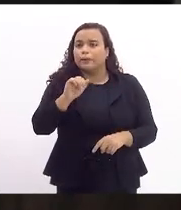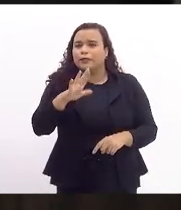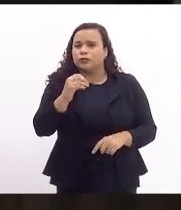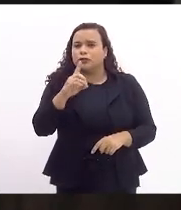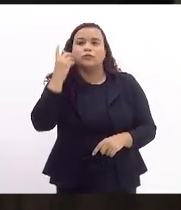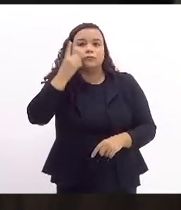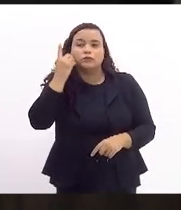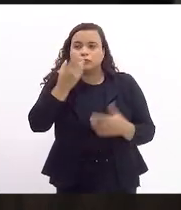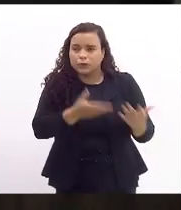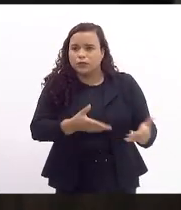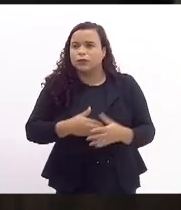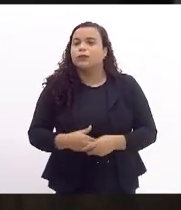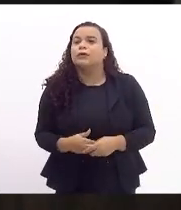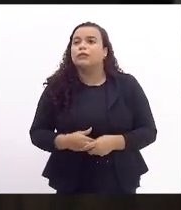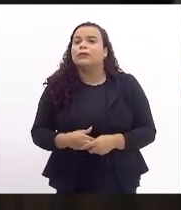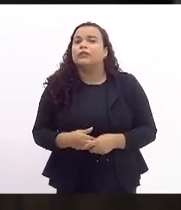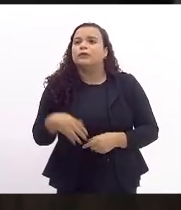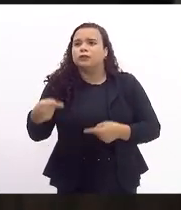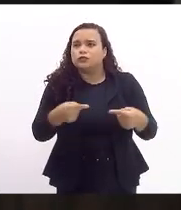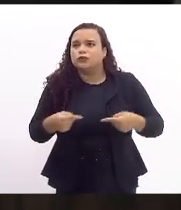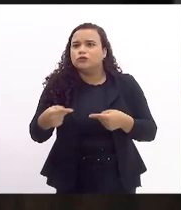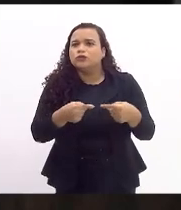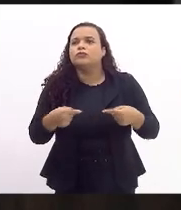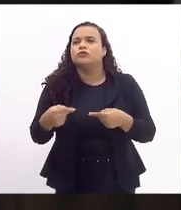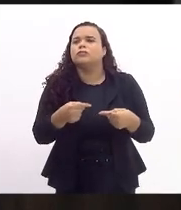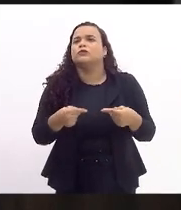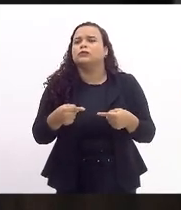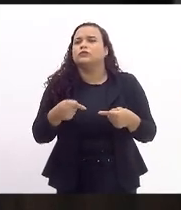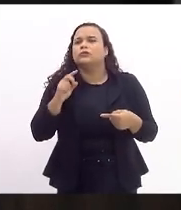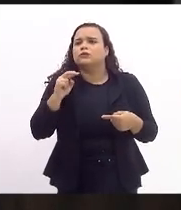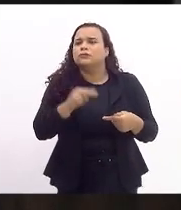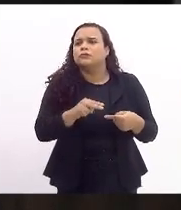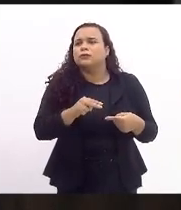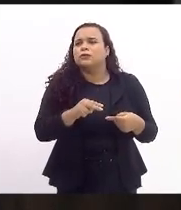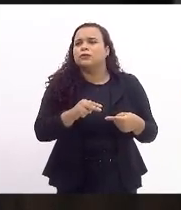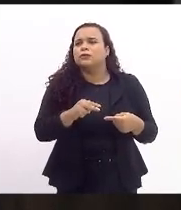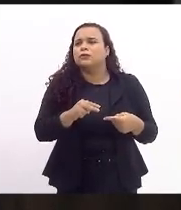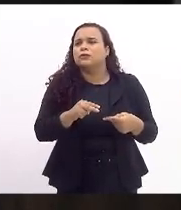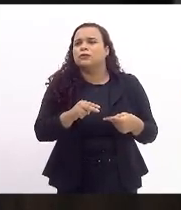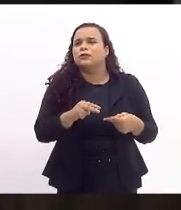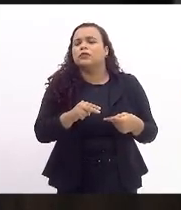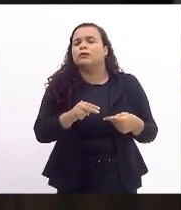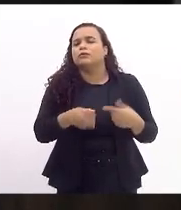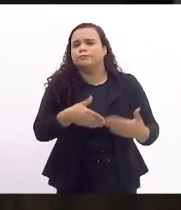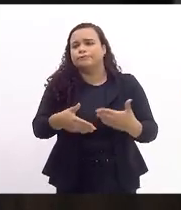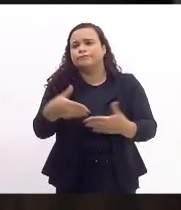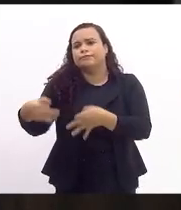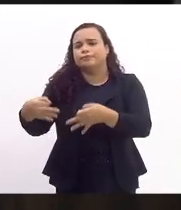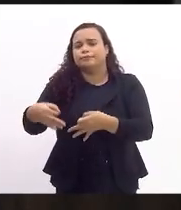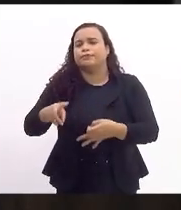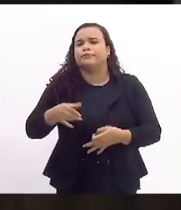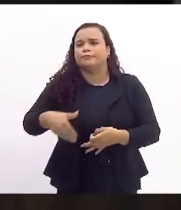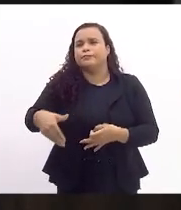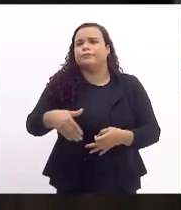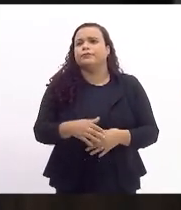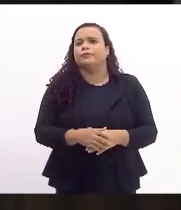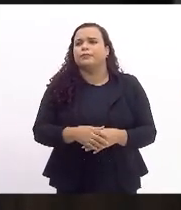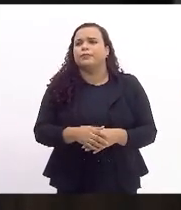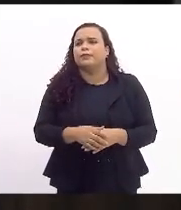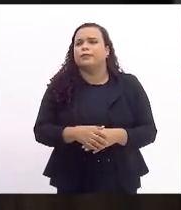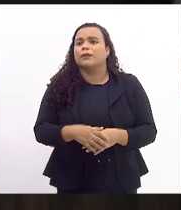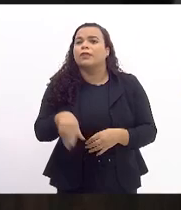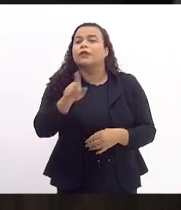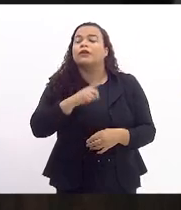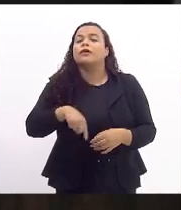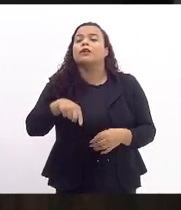discussão não havendo Quem Queira discutir se é a discussão e votação se ele quer aprovam permaneçam Como estão aprovada vai à promulgação pode a solução